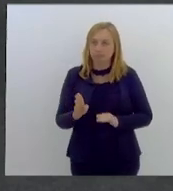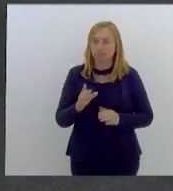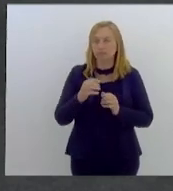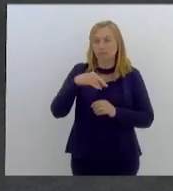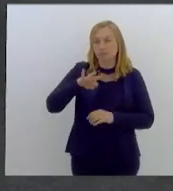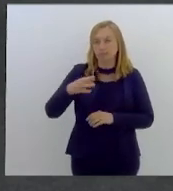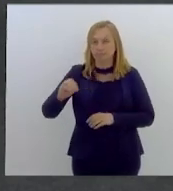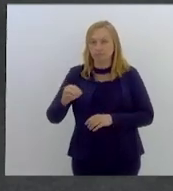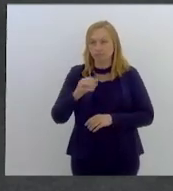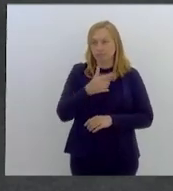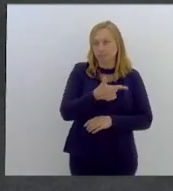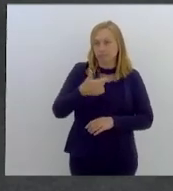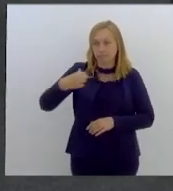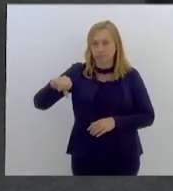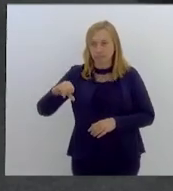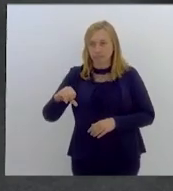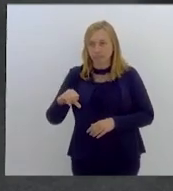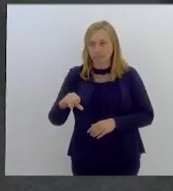19,